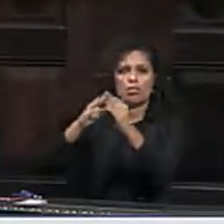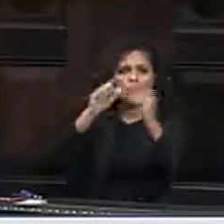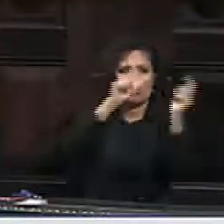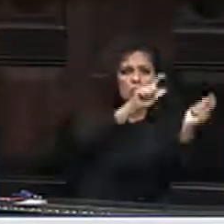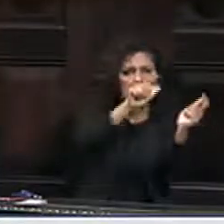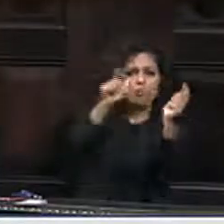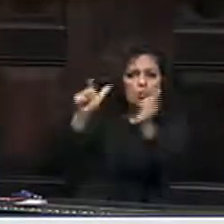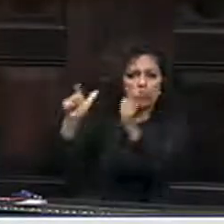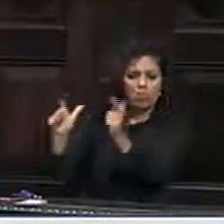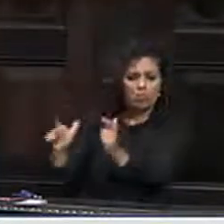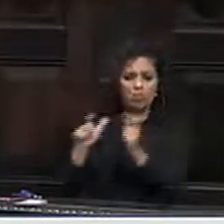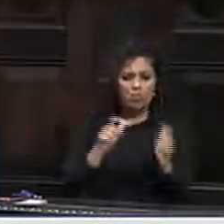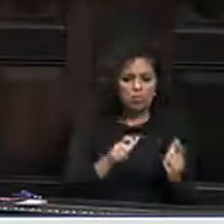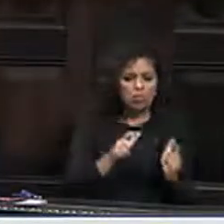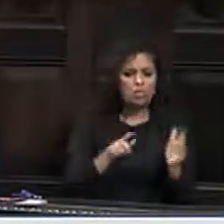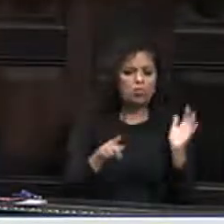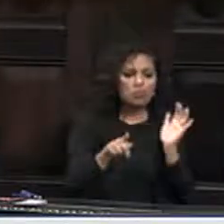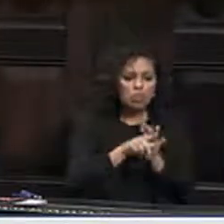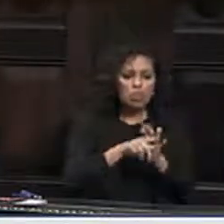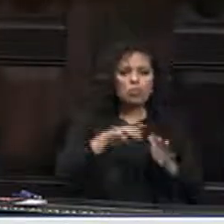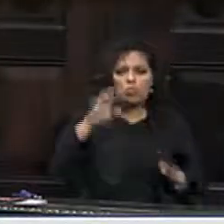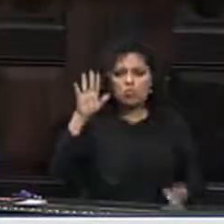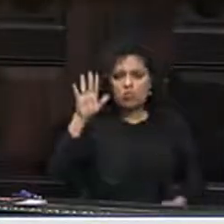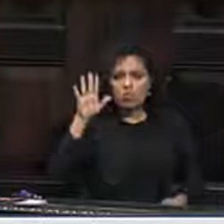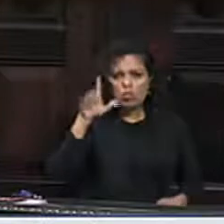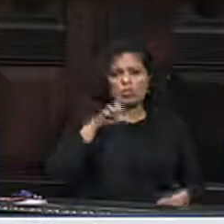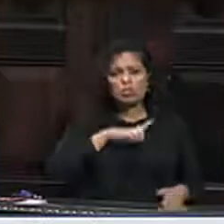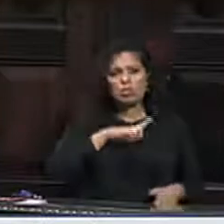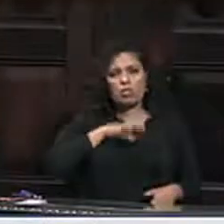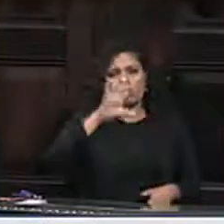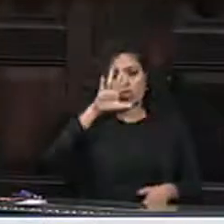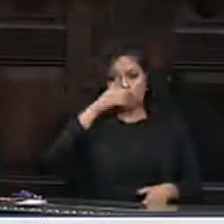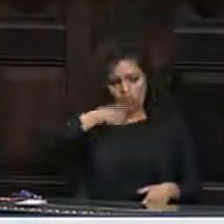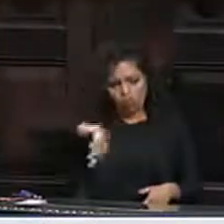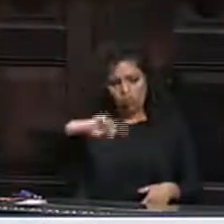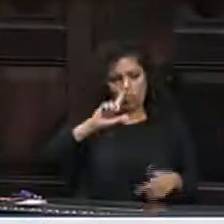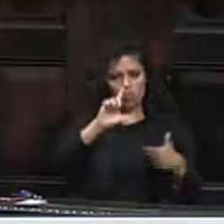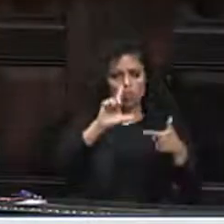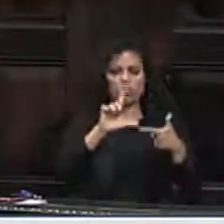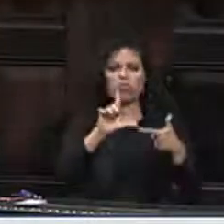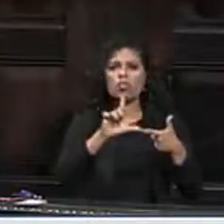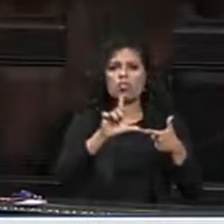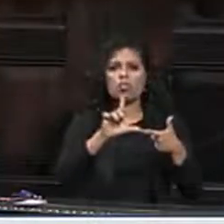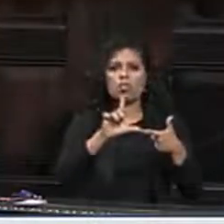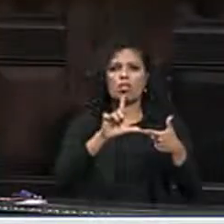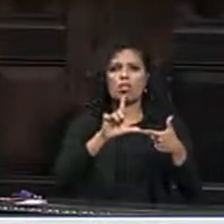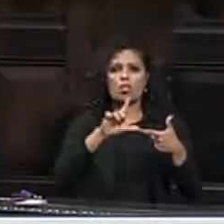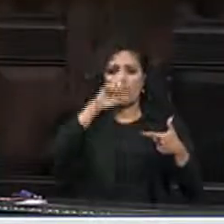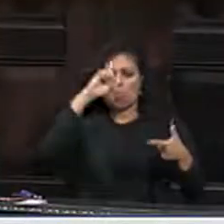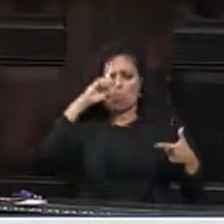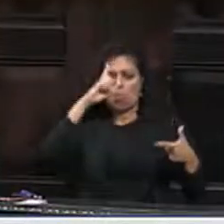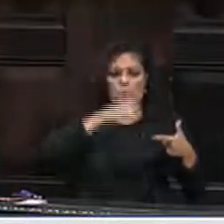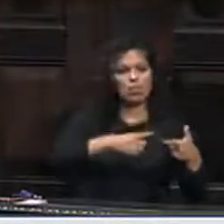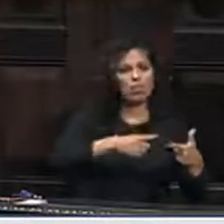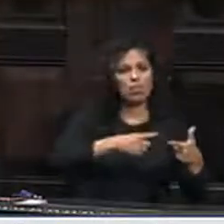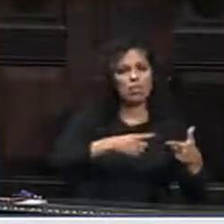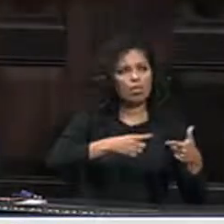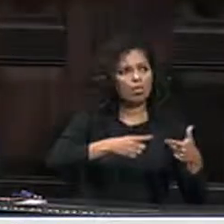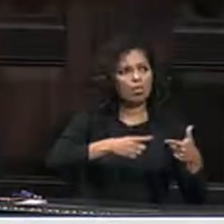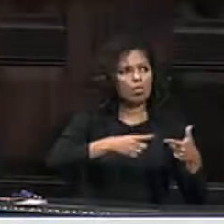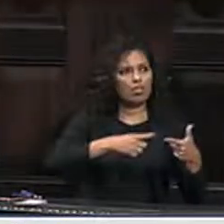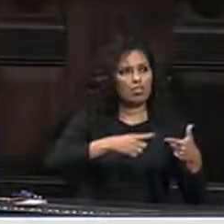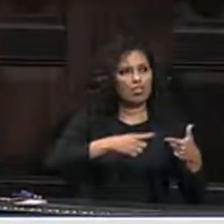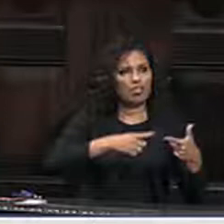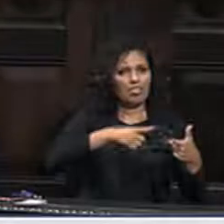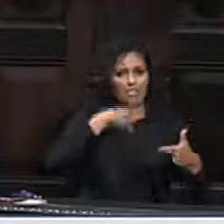criminalidade. Mas não compete a nós, parlamentares, querer dizer como é que